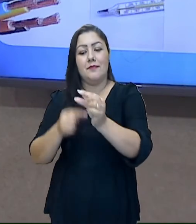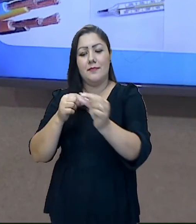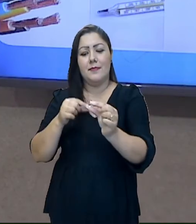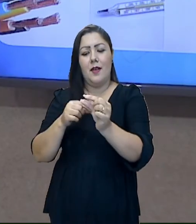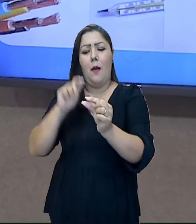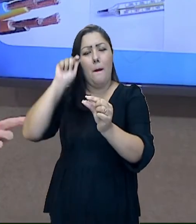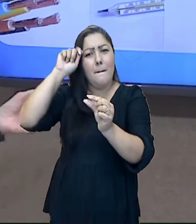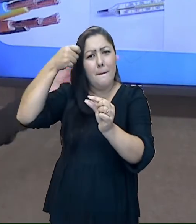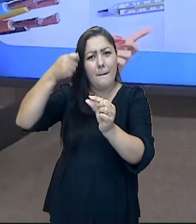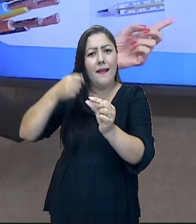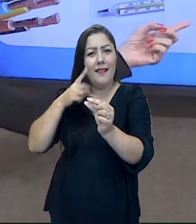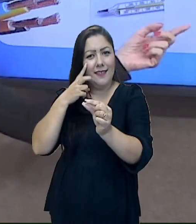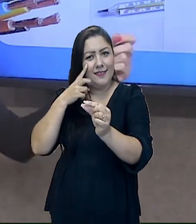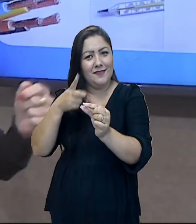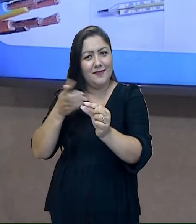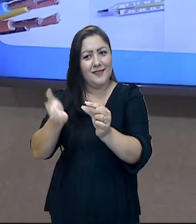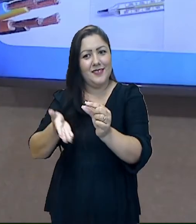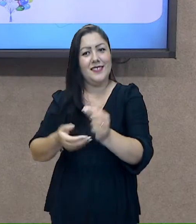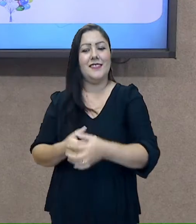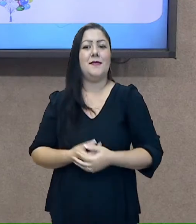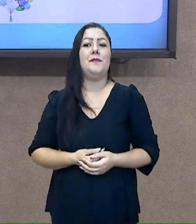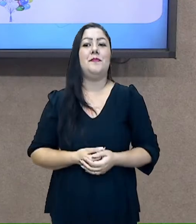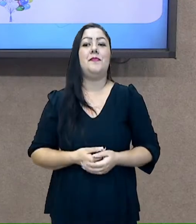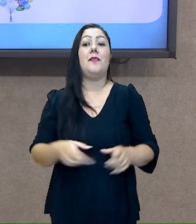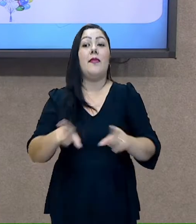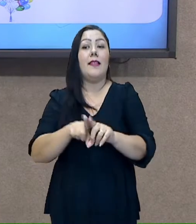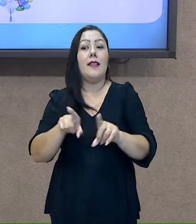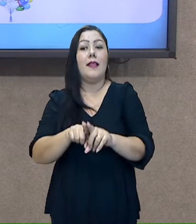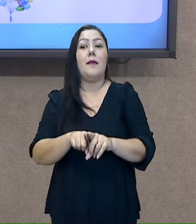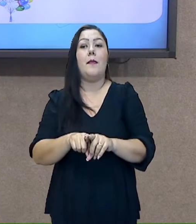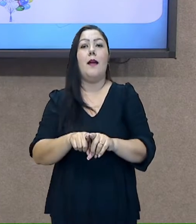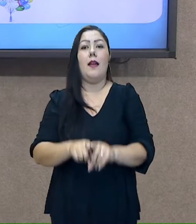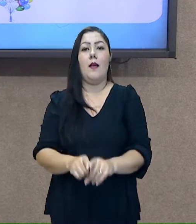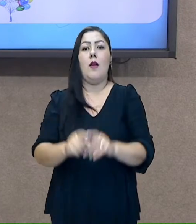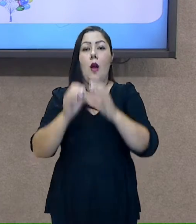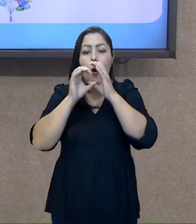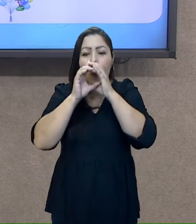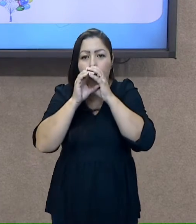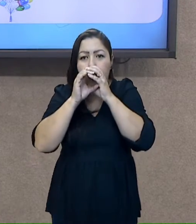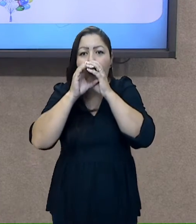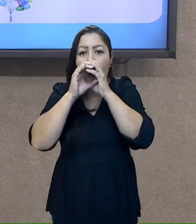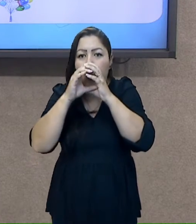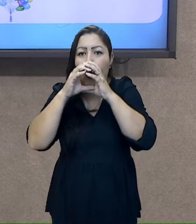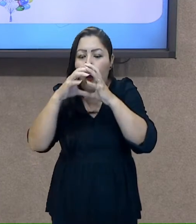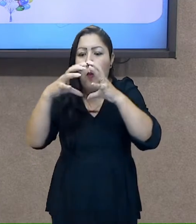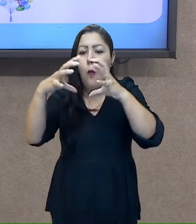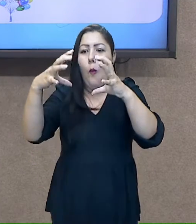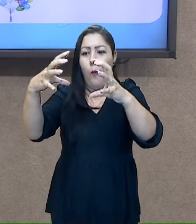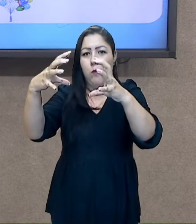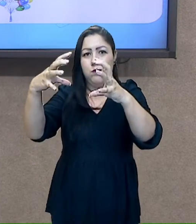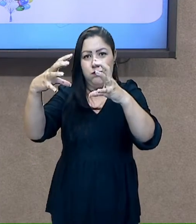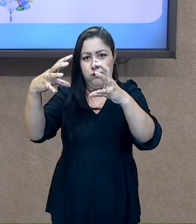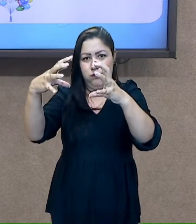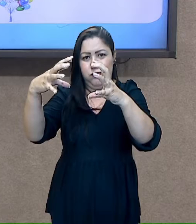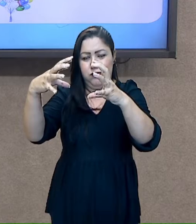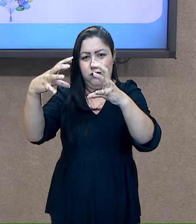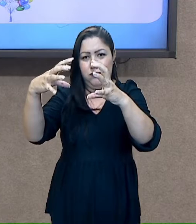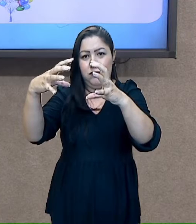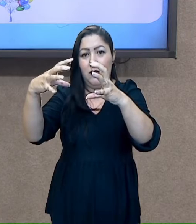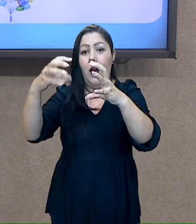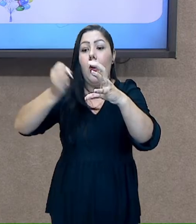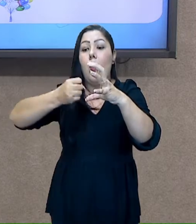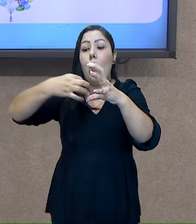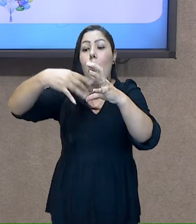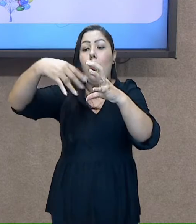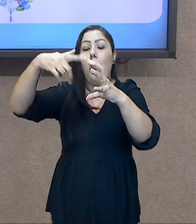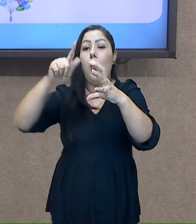carbono. Também balões. Balões, eles foram cheios com